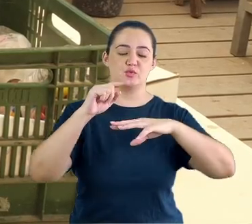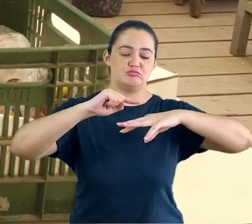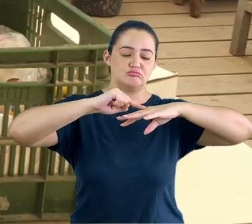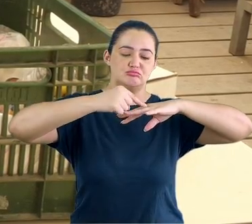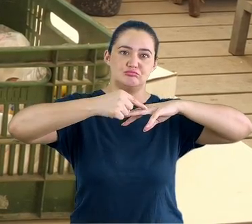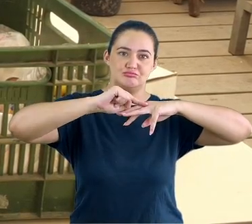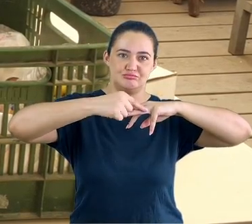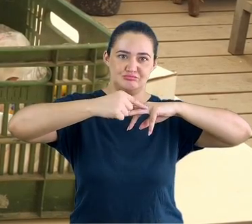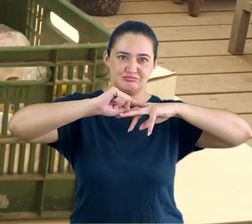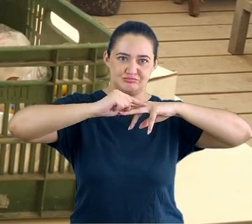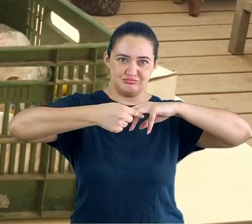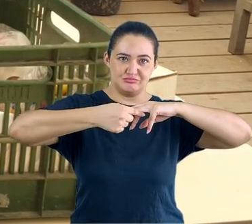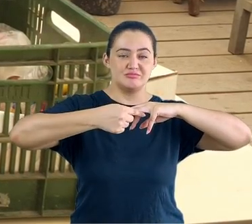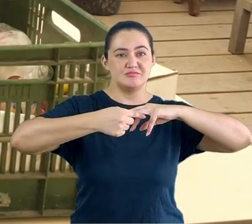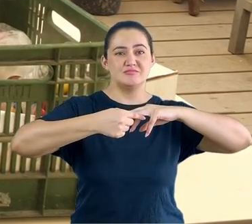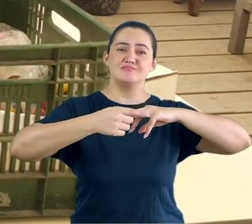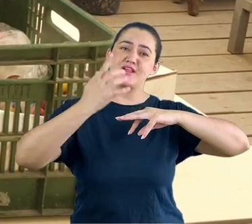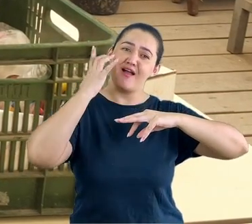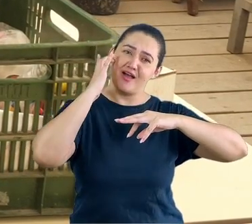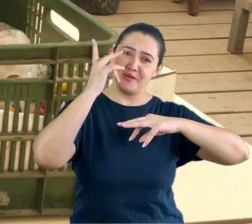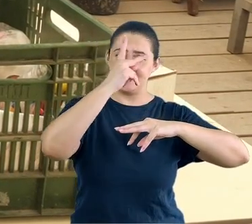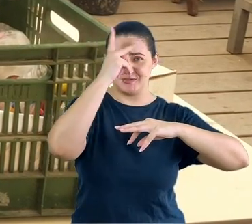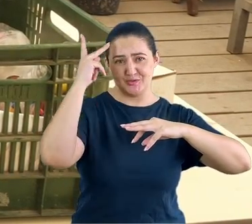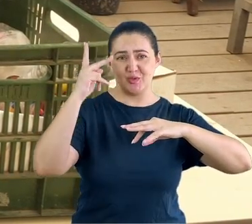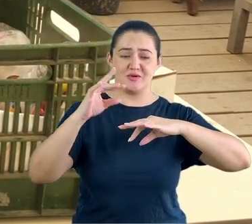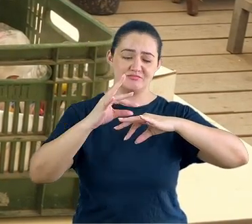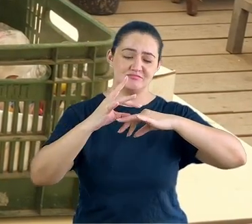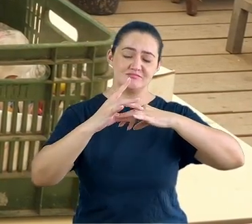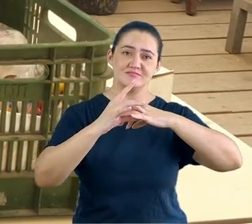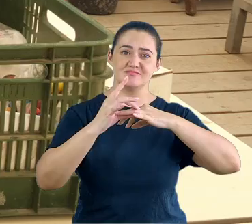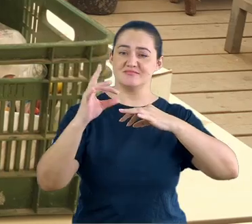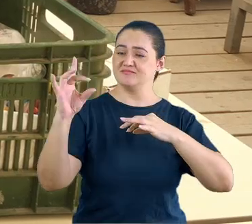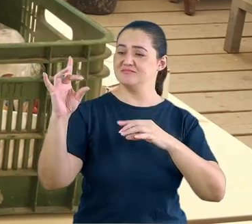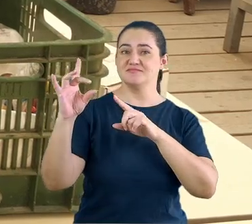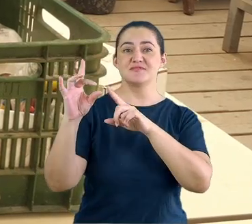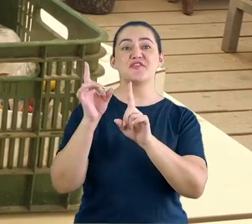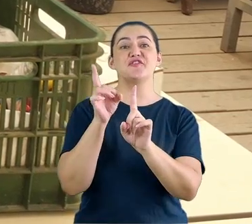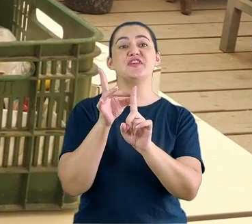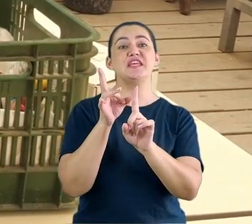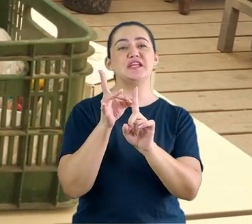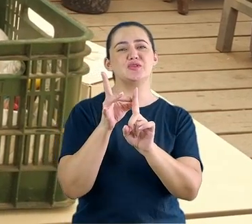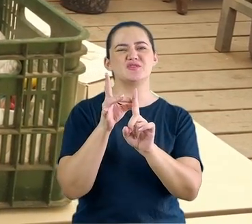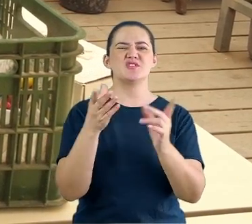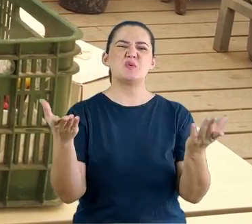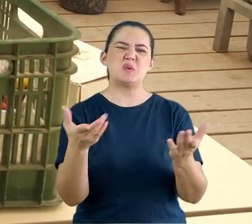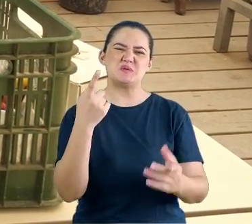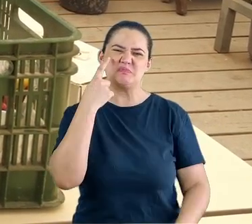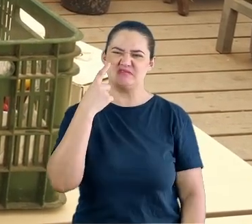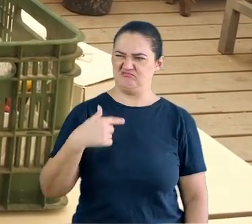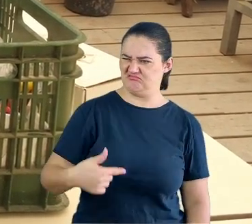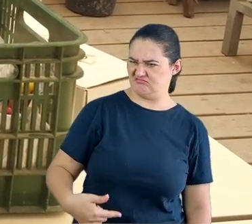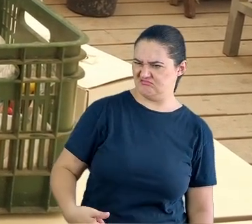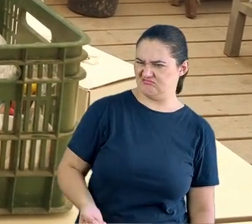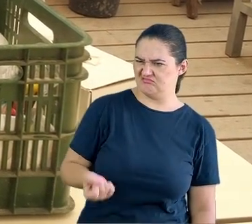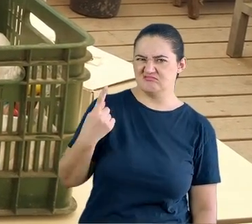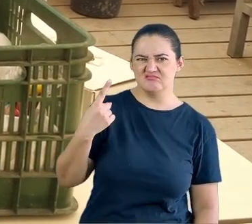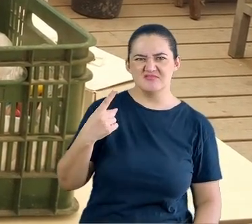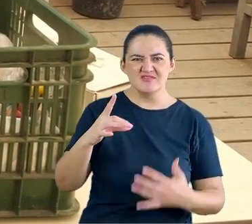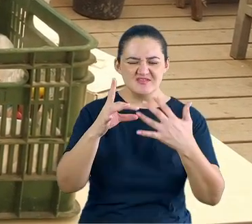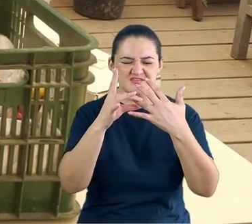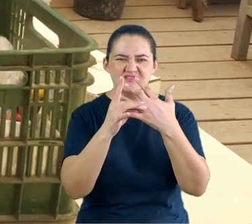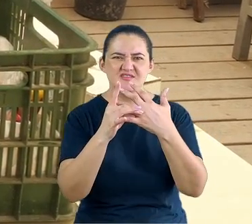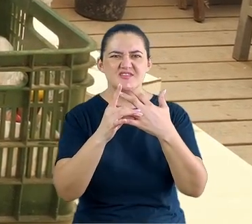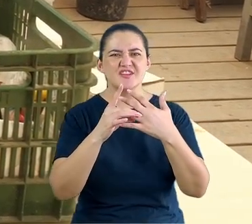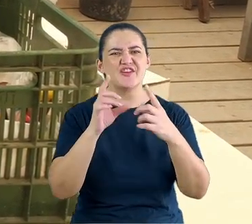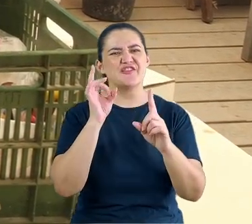e você imagina o que ele seria completo. Alguém usaria um anel vitrificado. Eu sei que você pode pensar assim, mas um anel de vidro, que